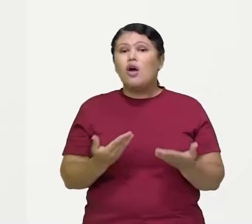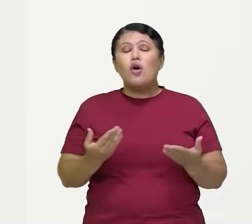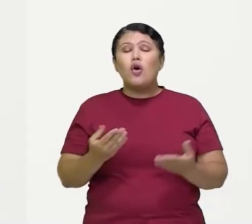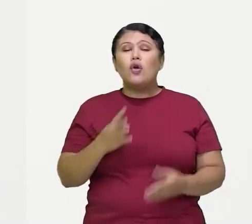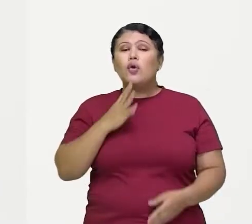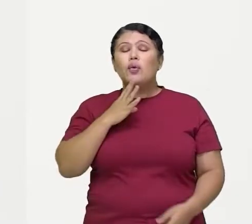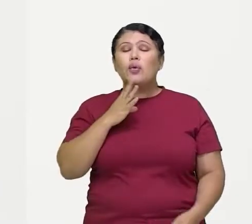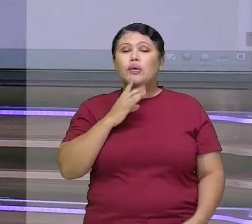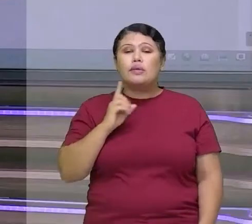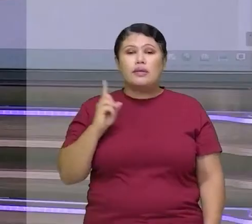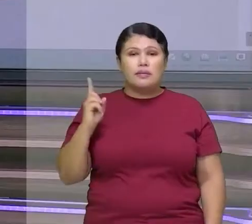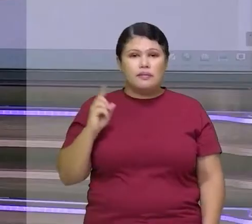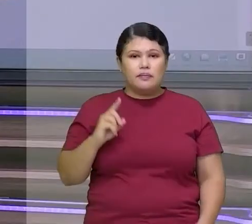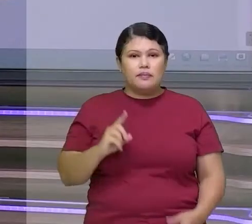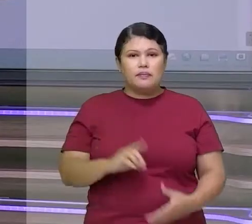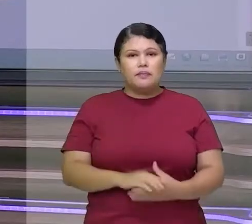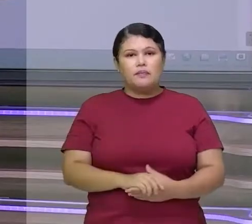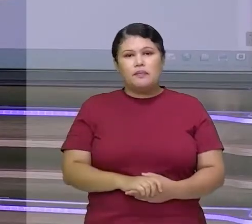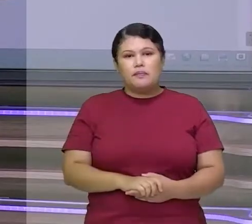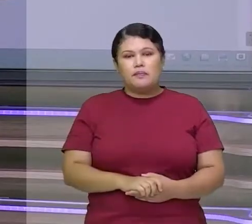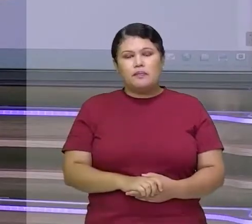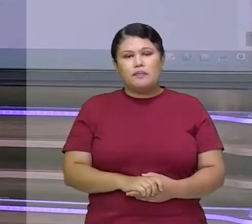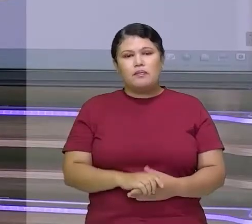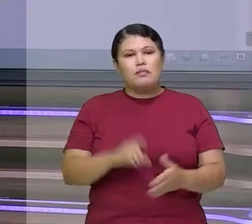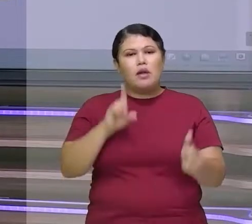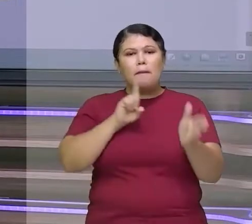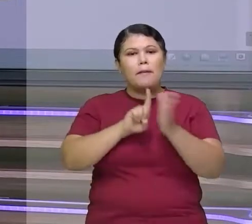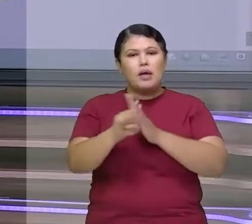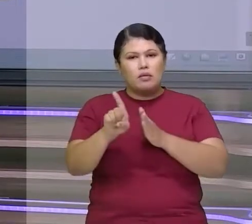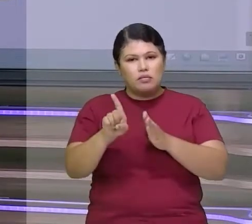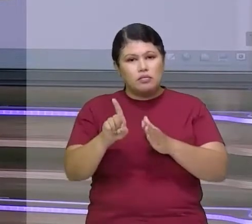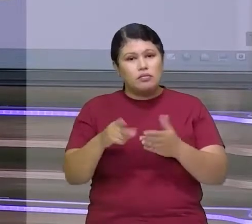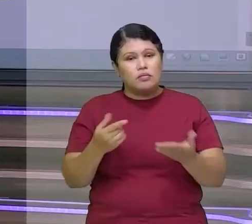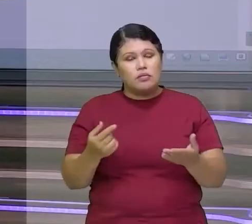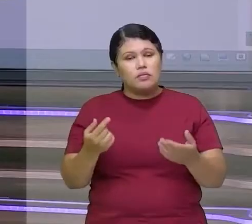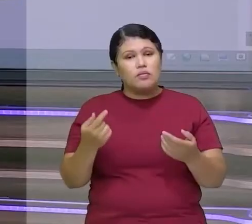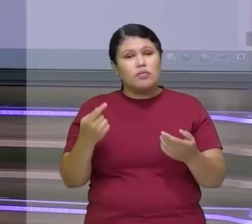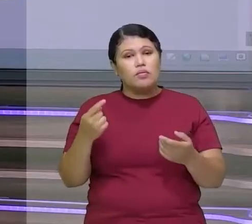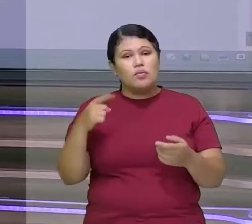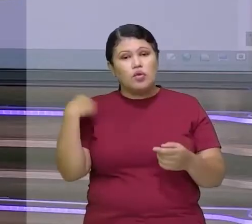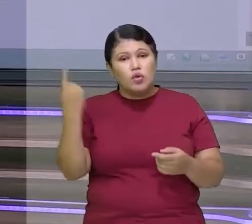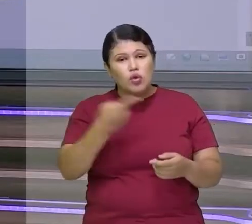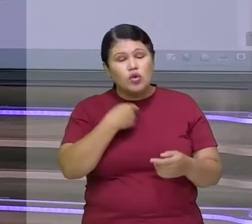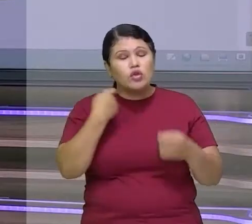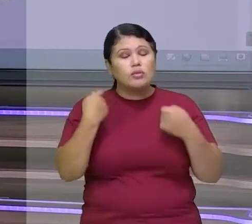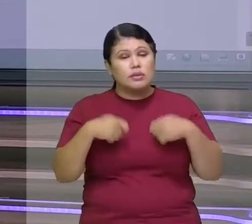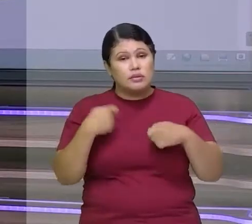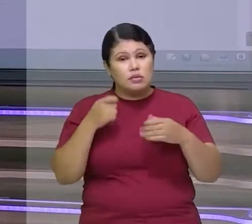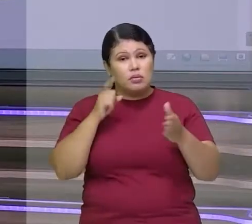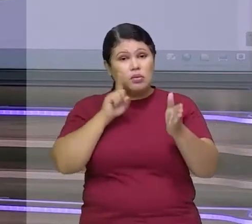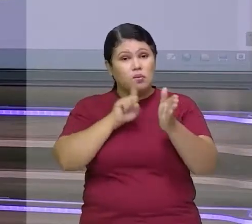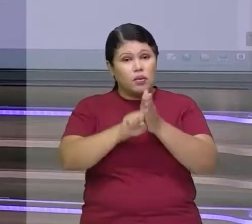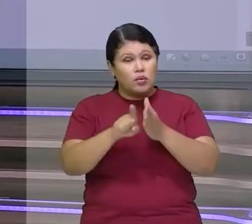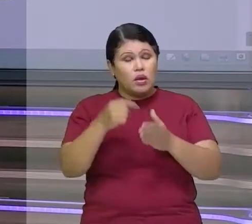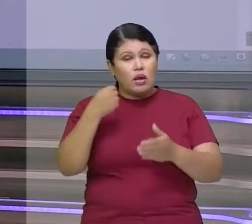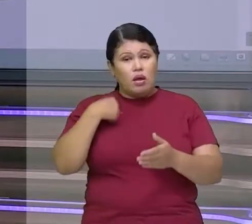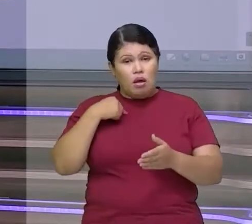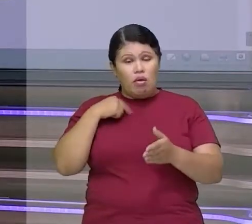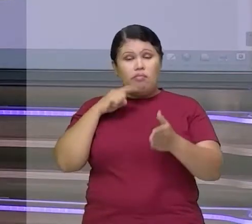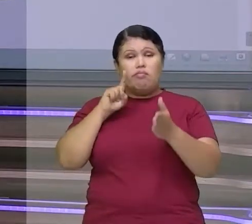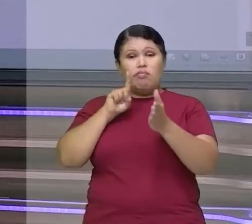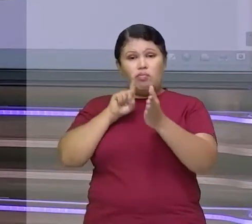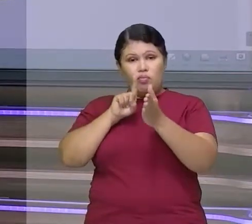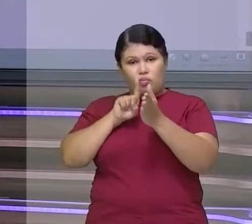Agora, vamos para as perguntas. Nós precisamos perguntar. Quando eu pergunto, no momento que